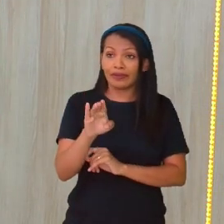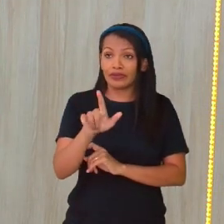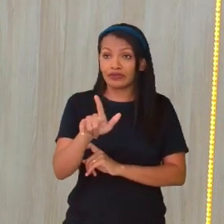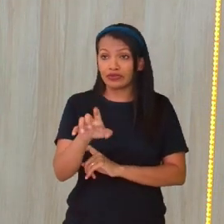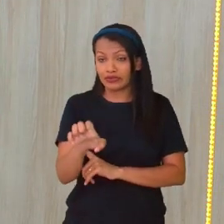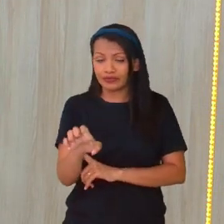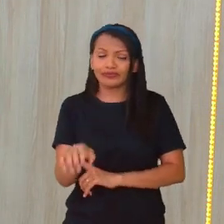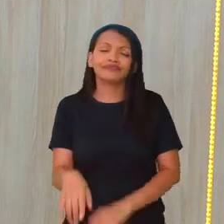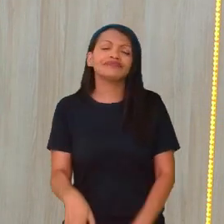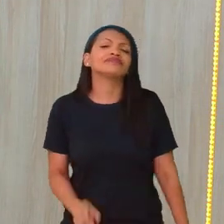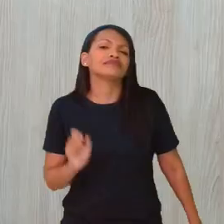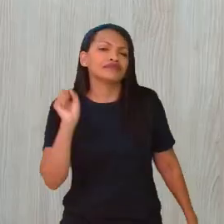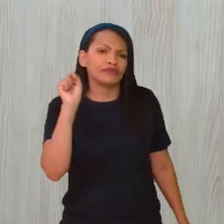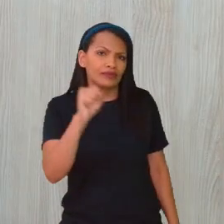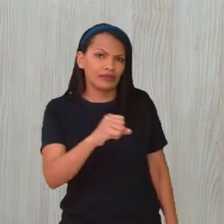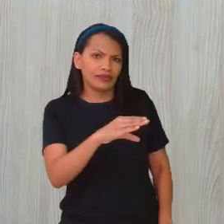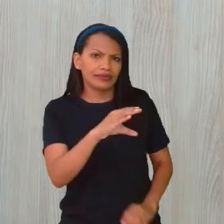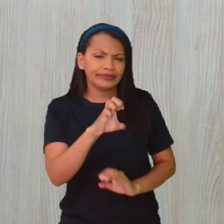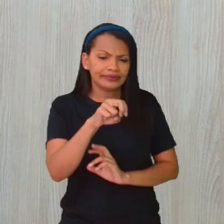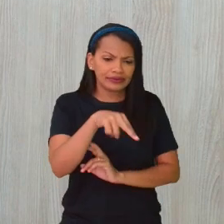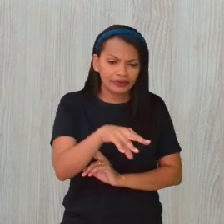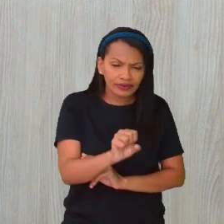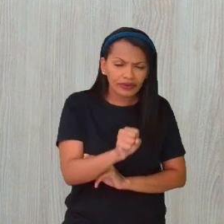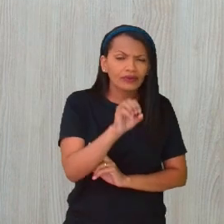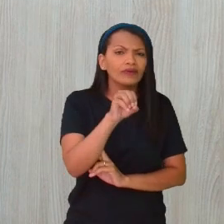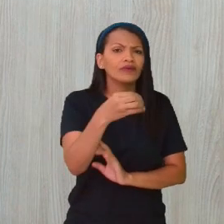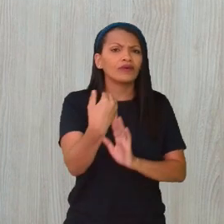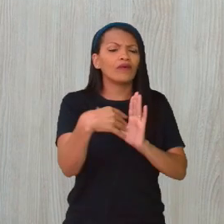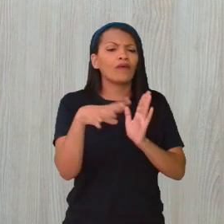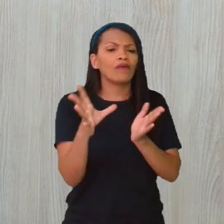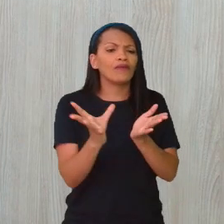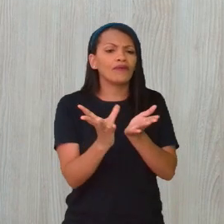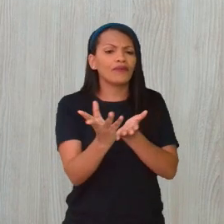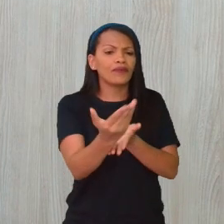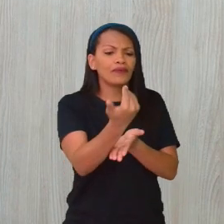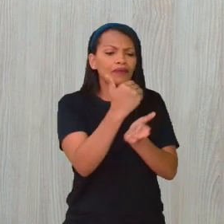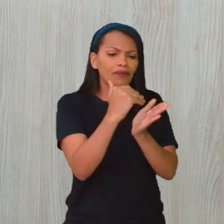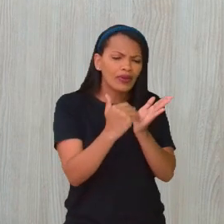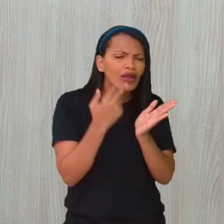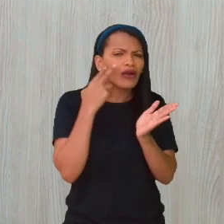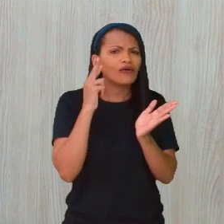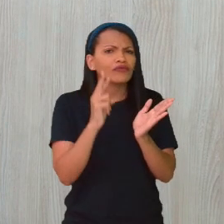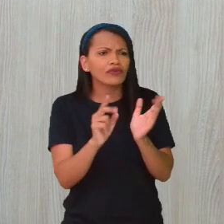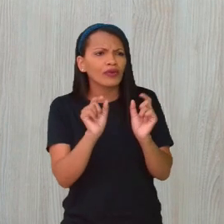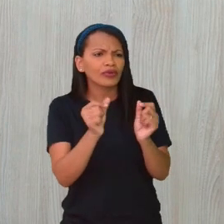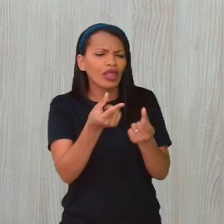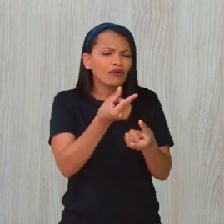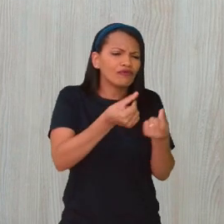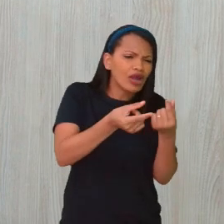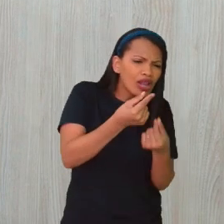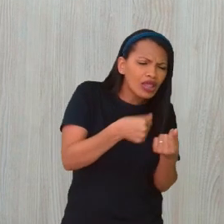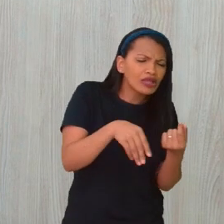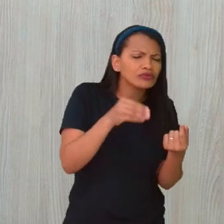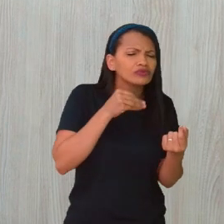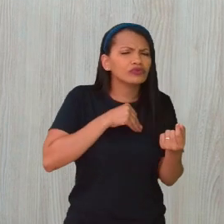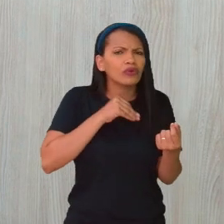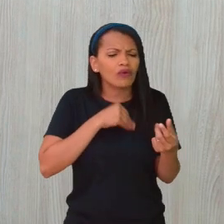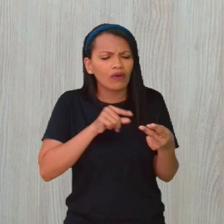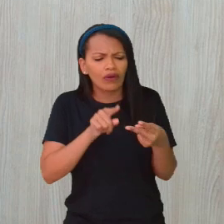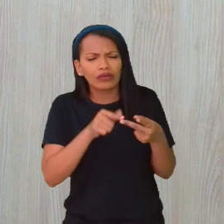Porque o censo, né, ele pega aqueles dados de composição familiar e passa por renda,